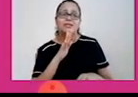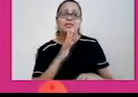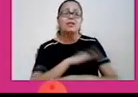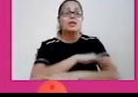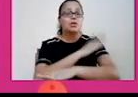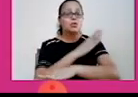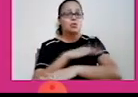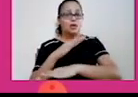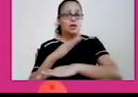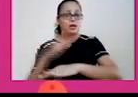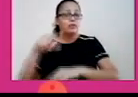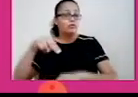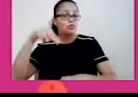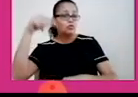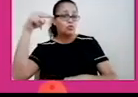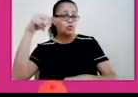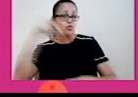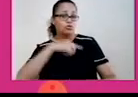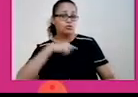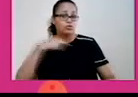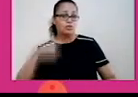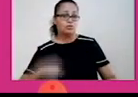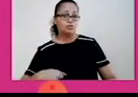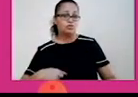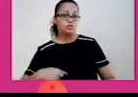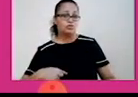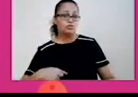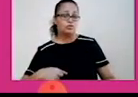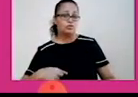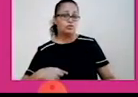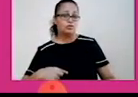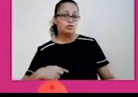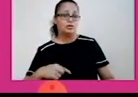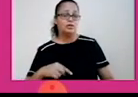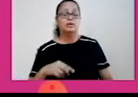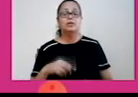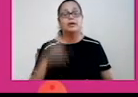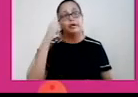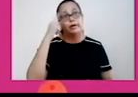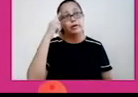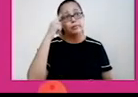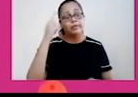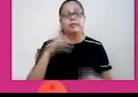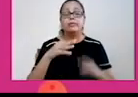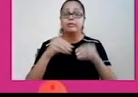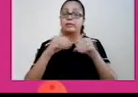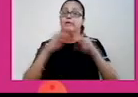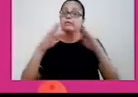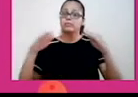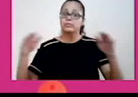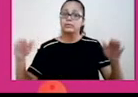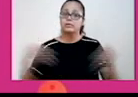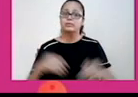no norte da China e estabelecer alguma relação ou não com a formação desses desertos, certo?